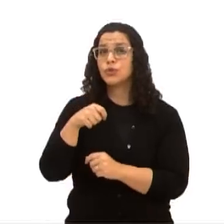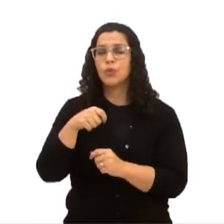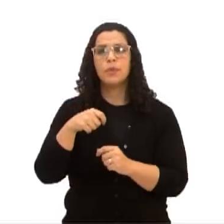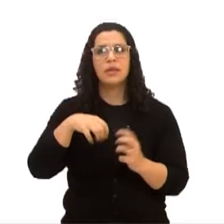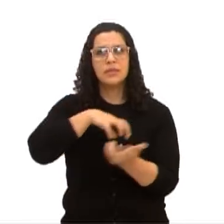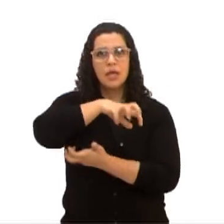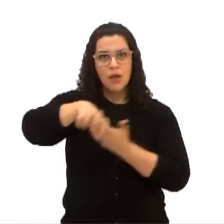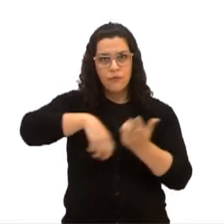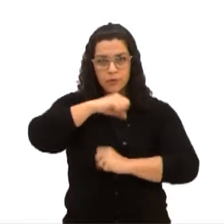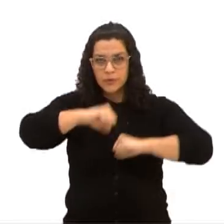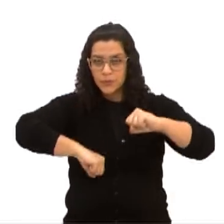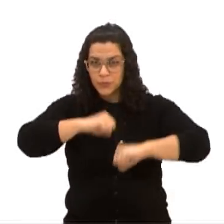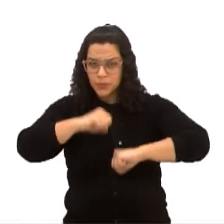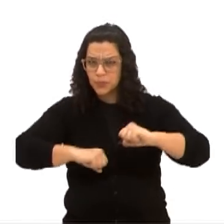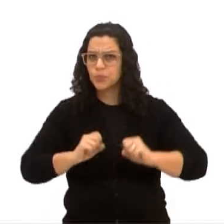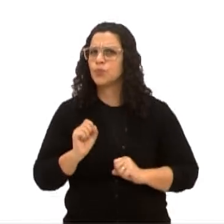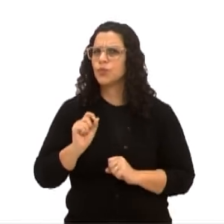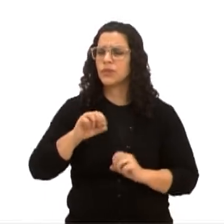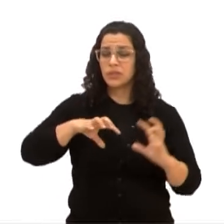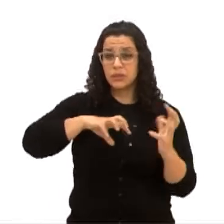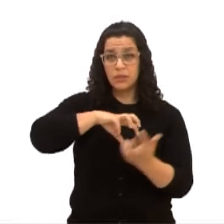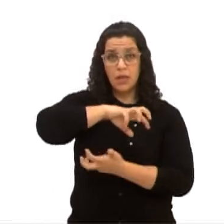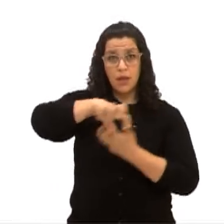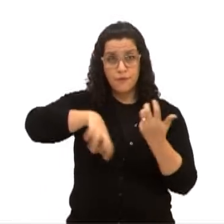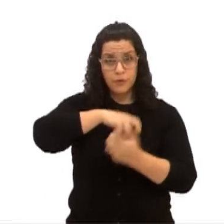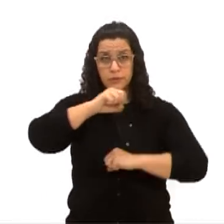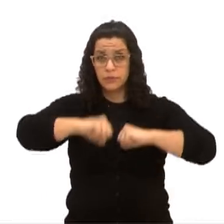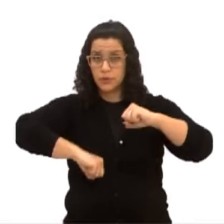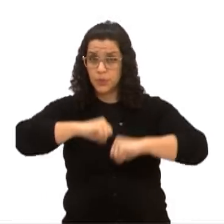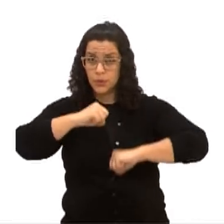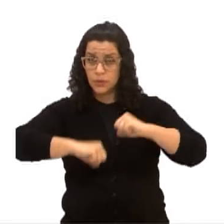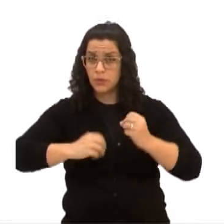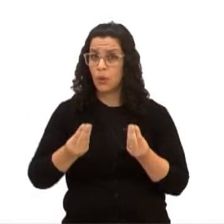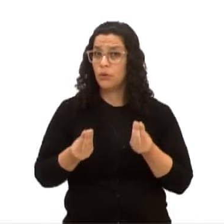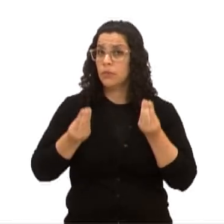revoluções industriais. Afinal, a Revolução Industrial, ela